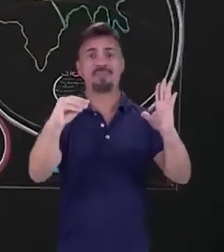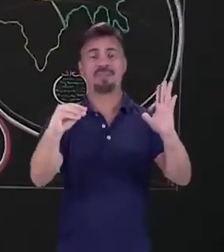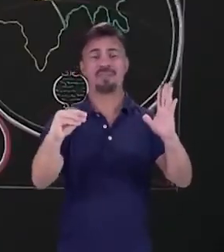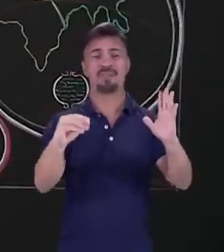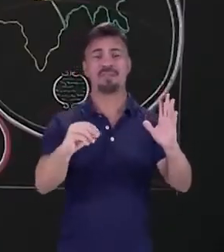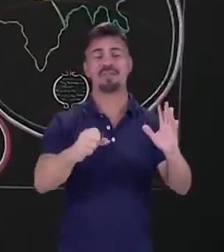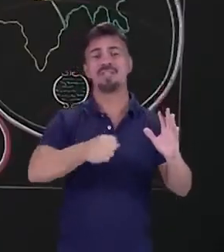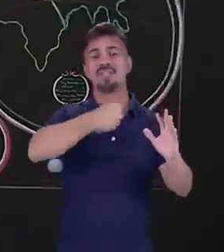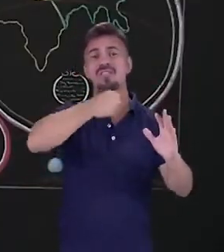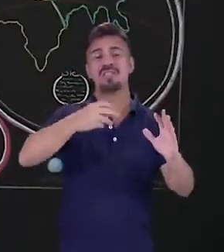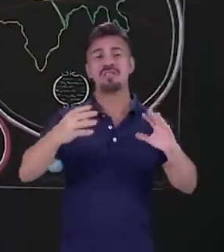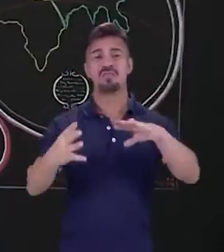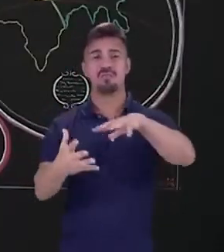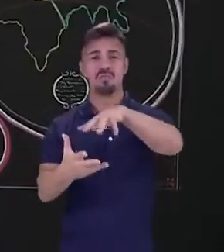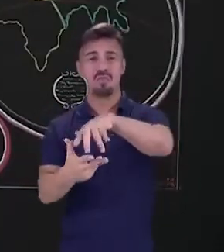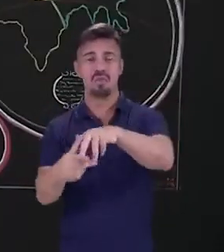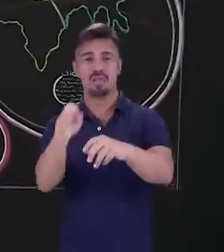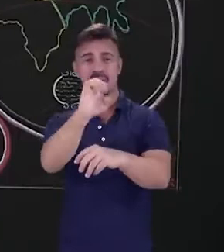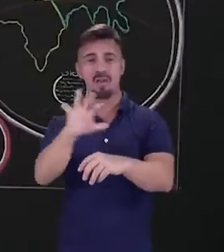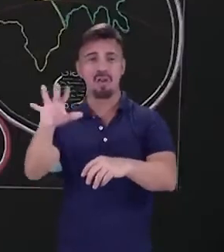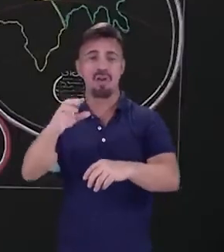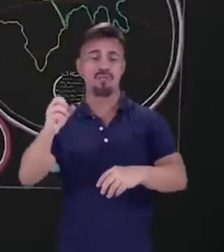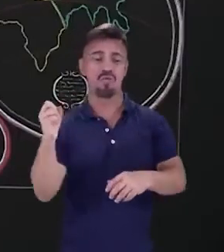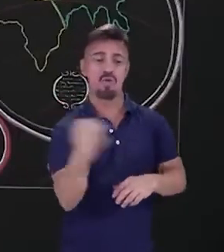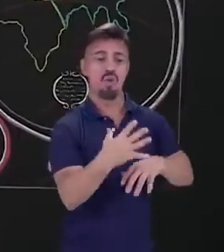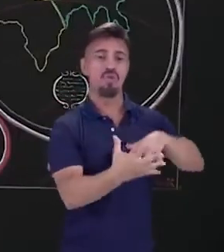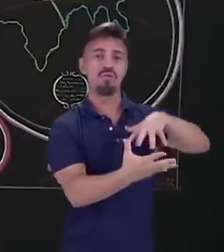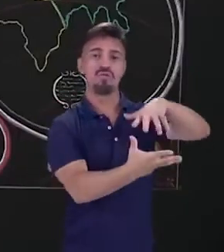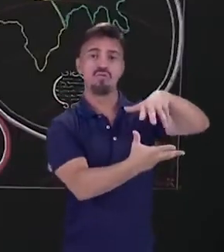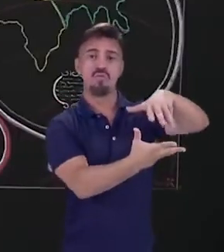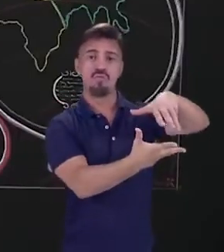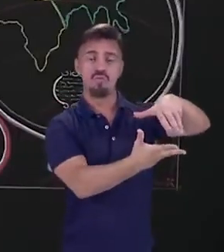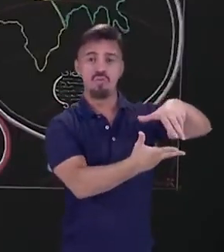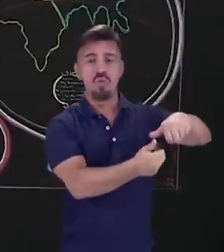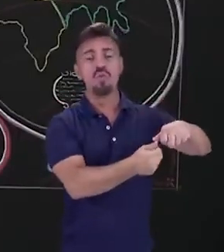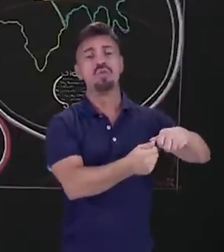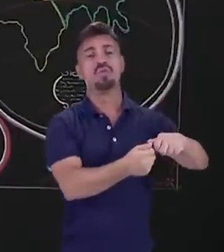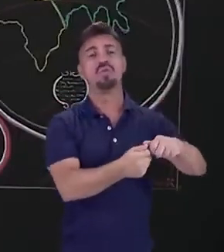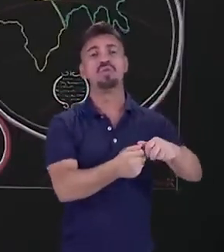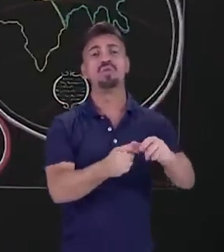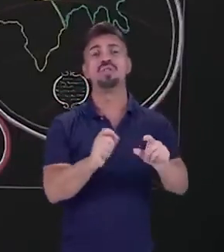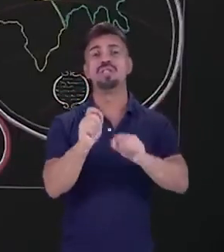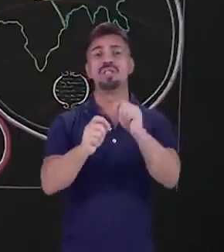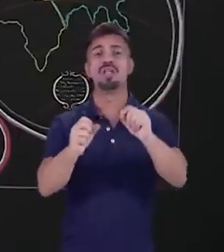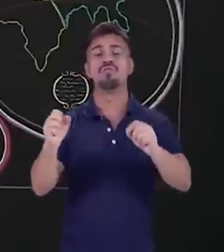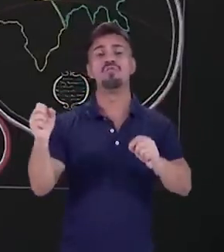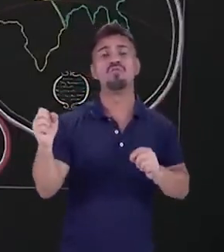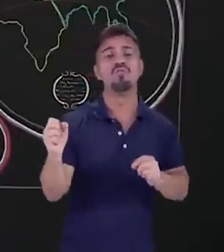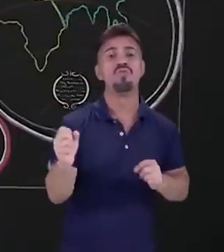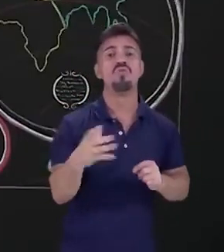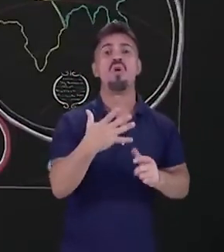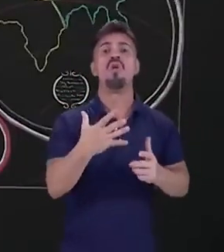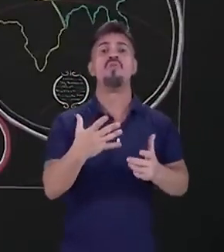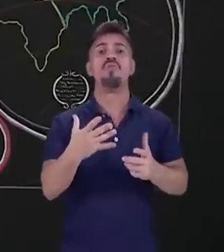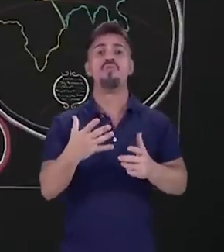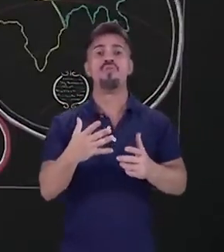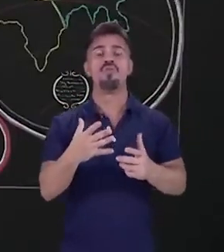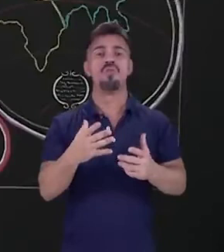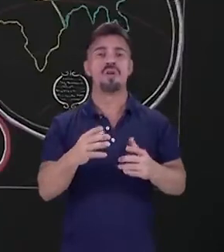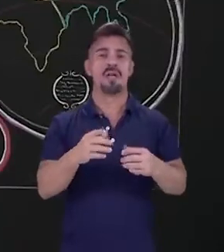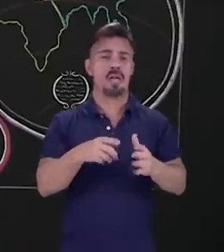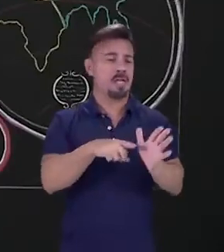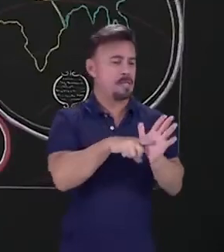relação do antigo mundo, que era a Europa, com esse novo mundo, era muito numa perspectiva de o novo era para ser dominado,